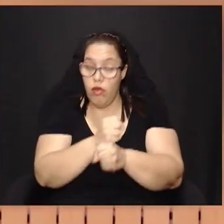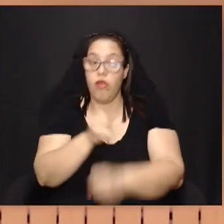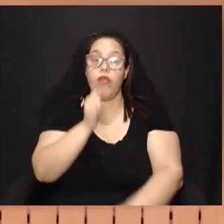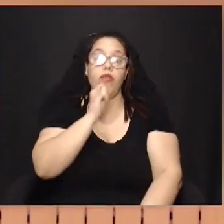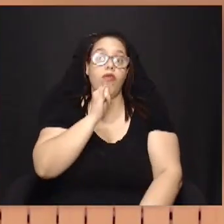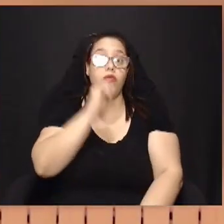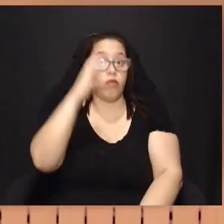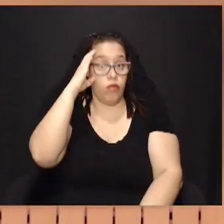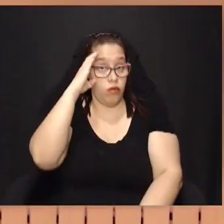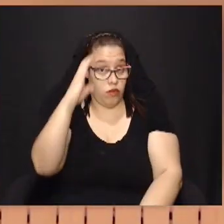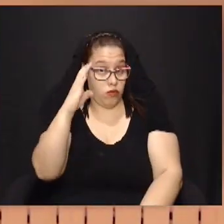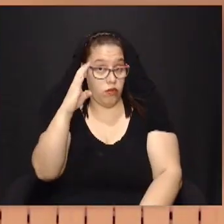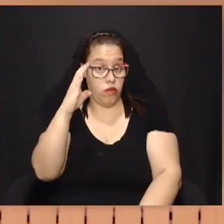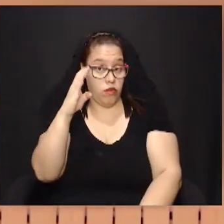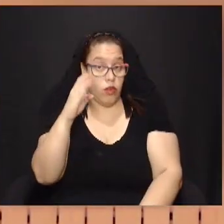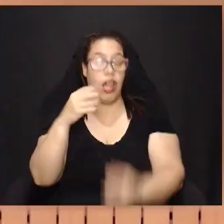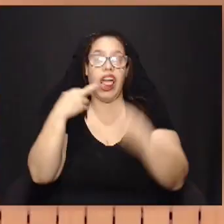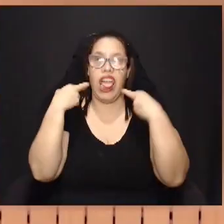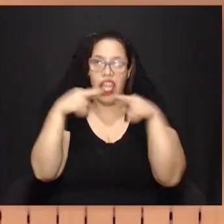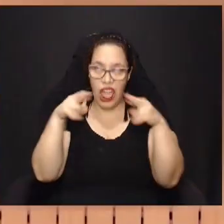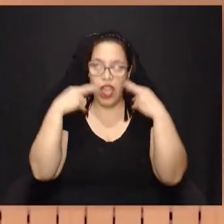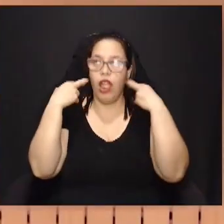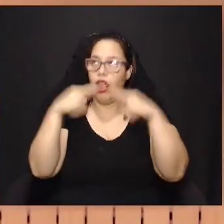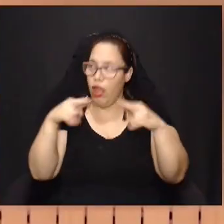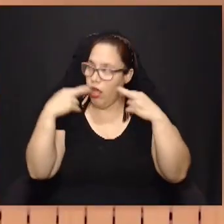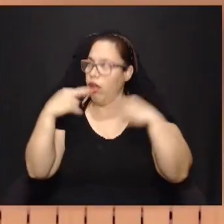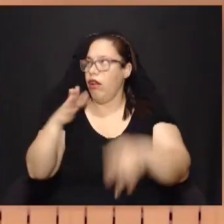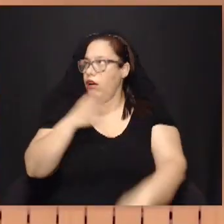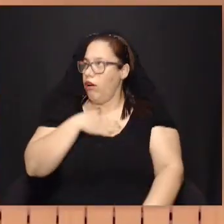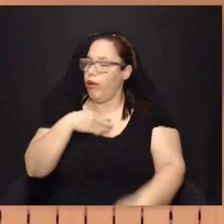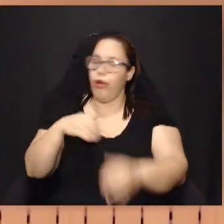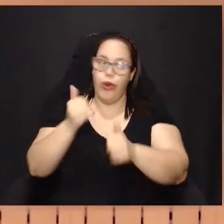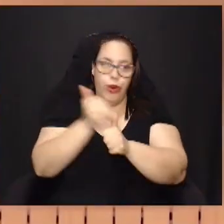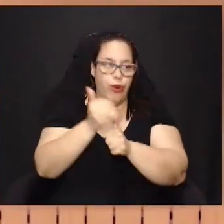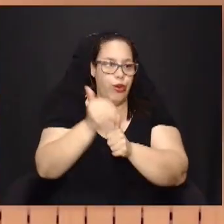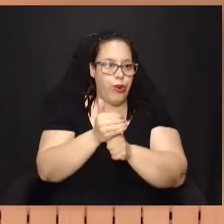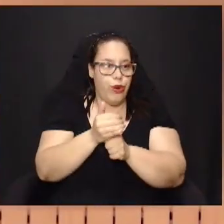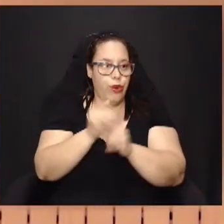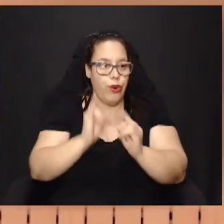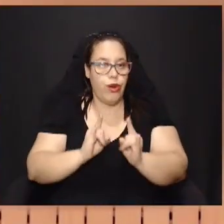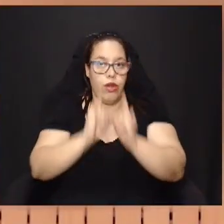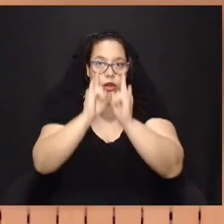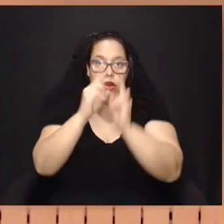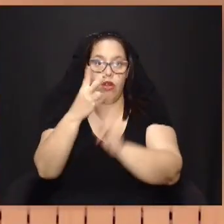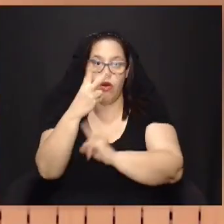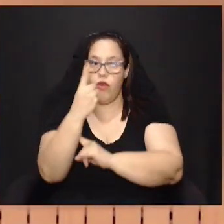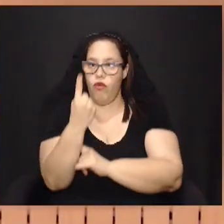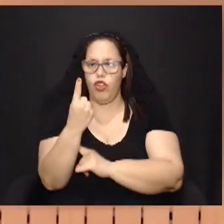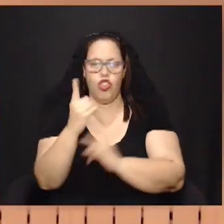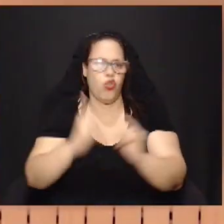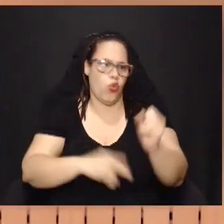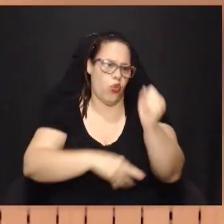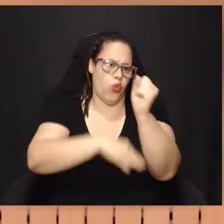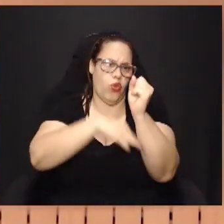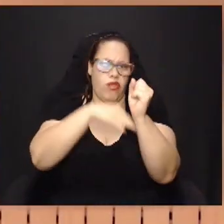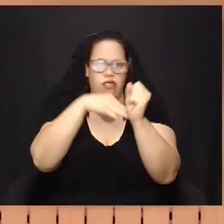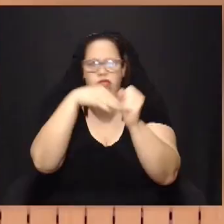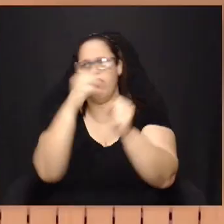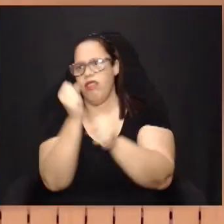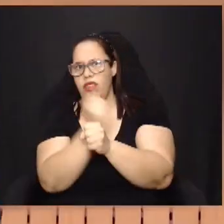das reclamações que chegam até o meu gabinete. Não são de edificações de 21 andares ou de construções de